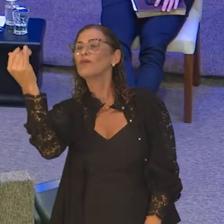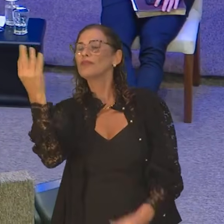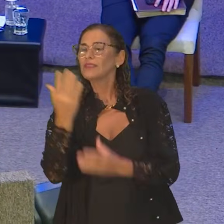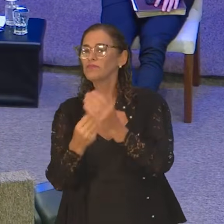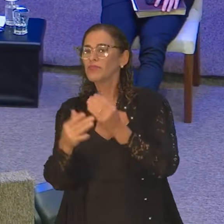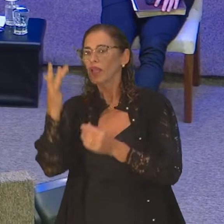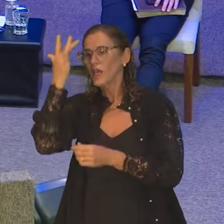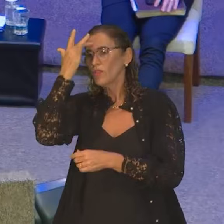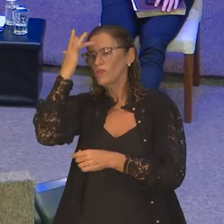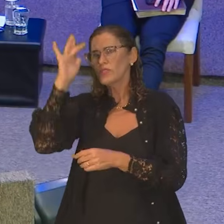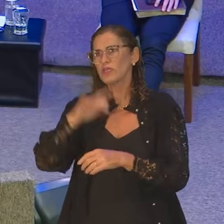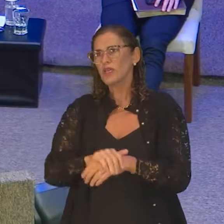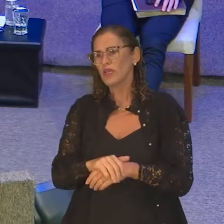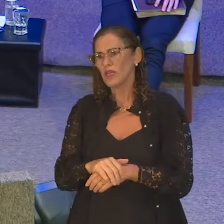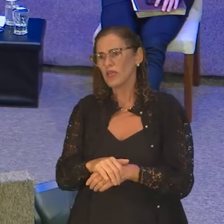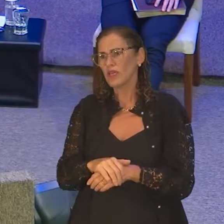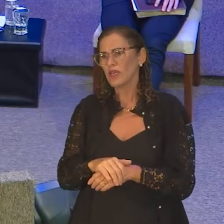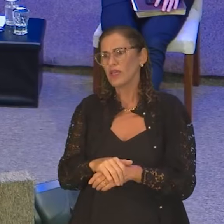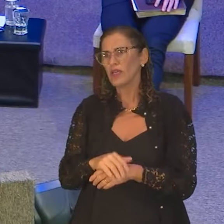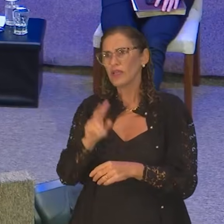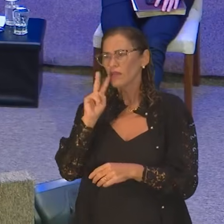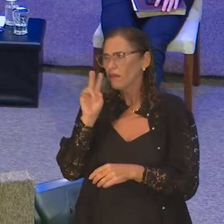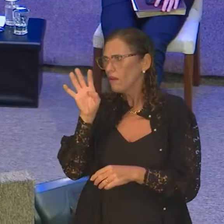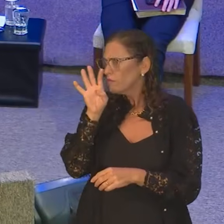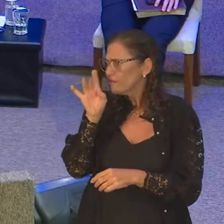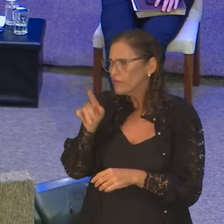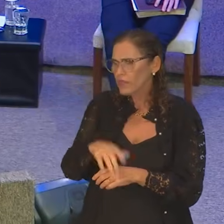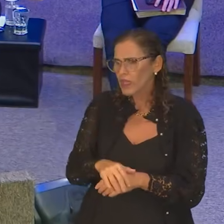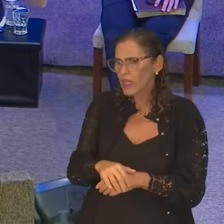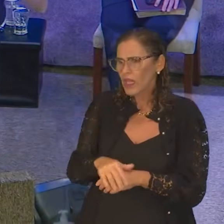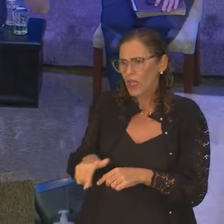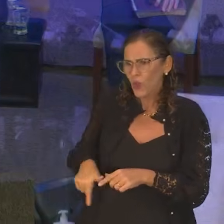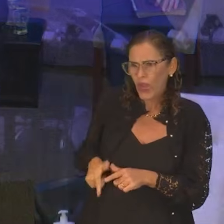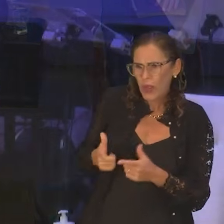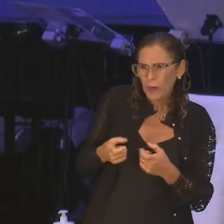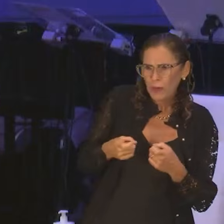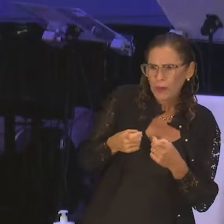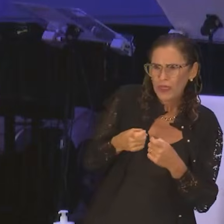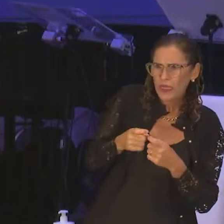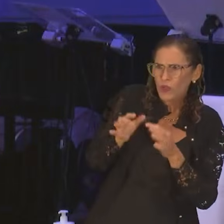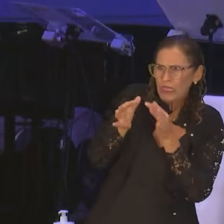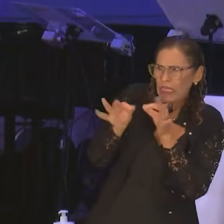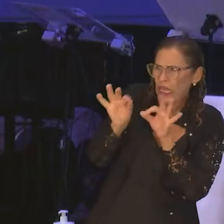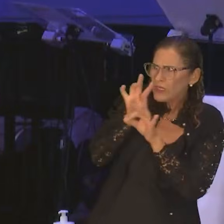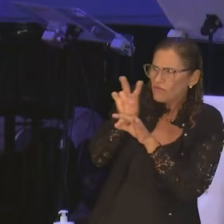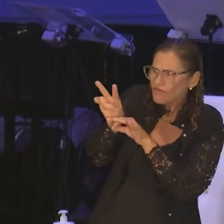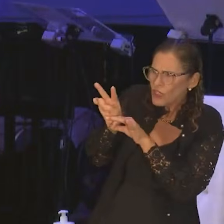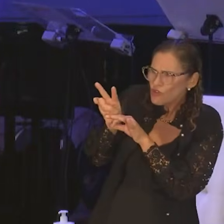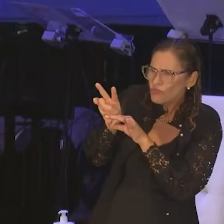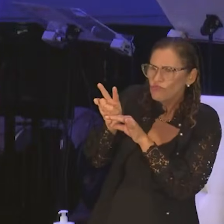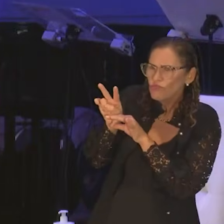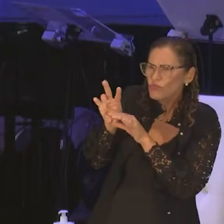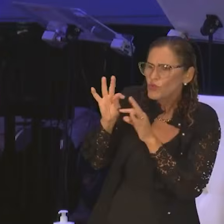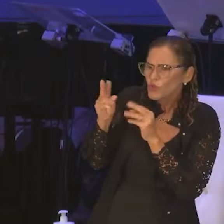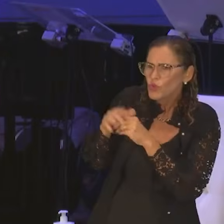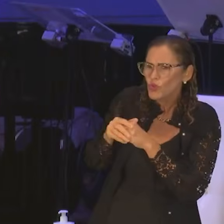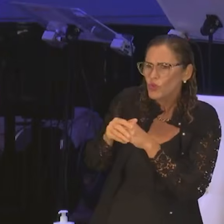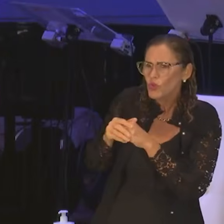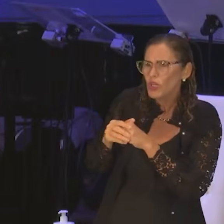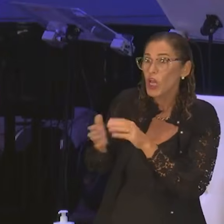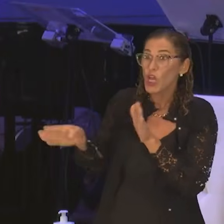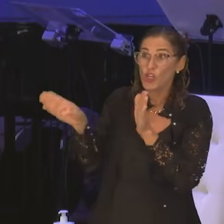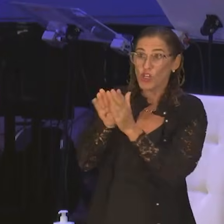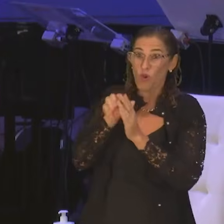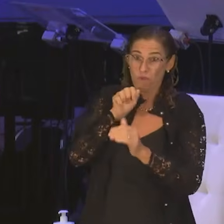Eu não sei, tem gente que não observa, mas eu era guerreiro, eu observo cada detalhes. Chegou na